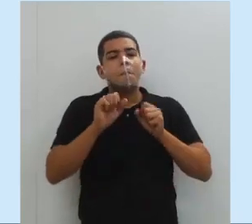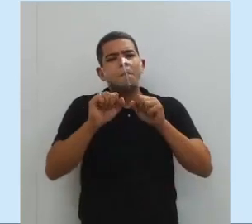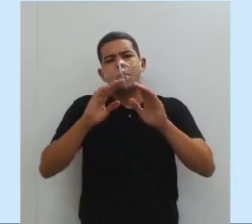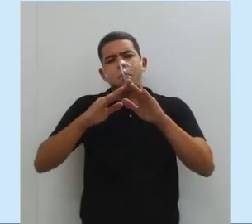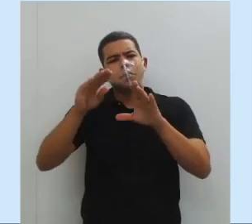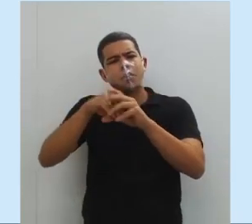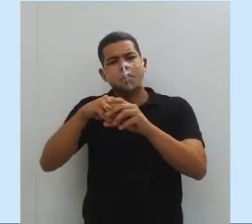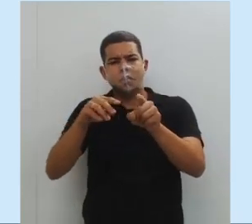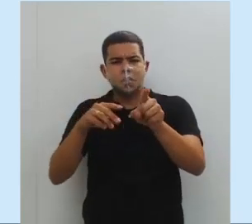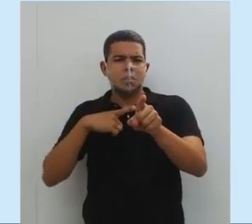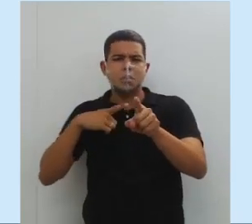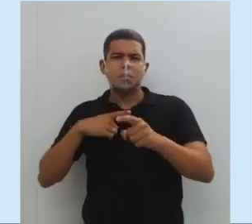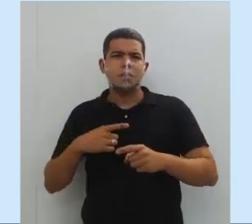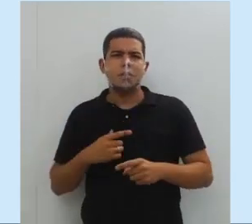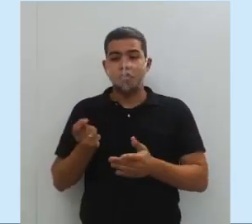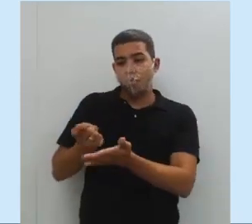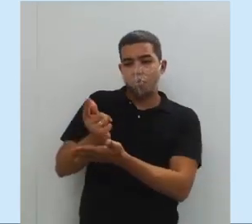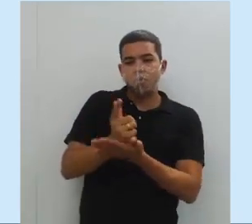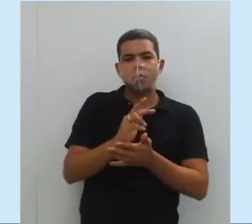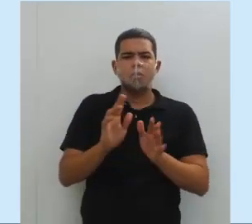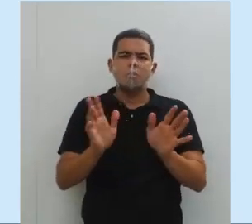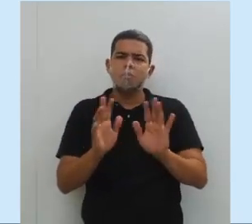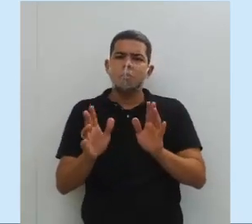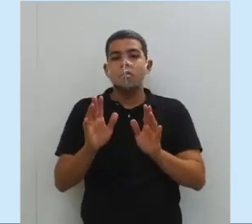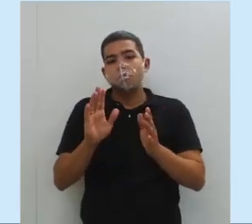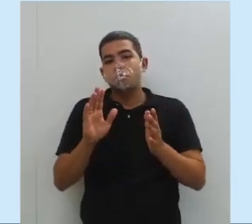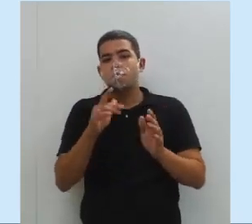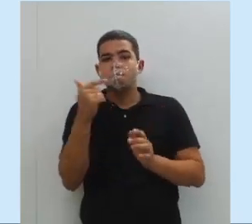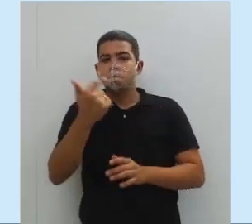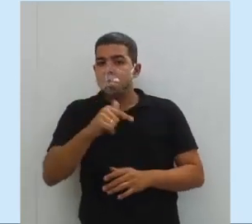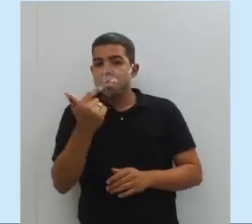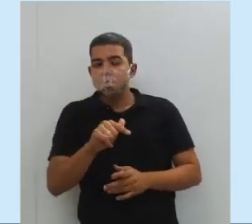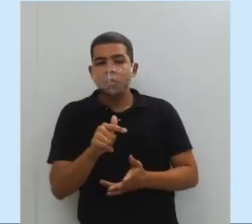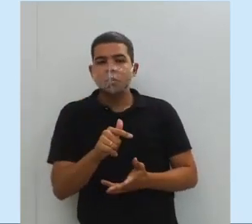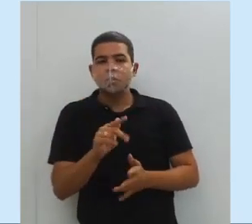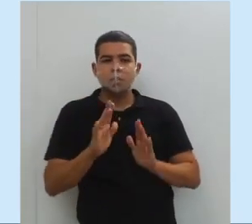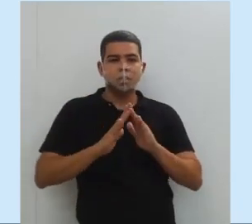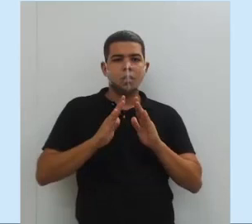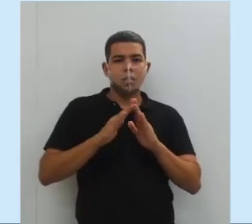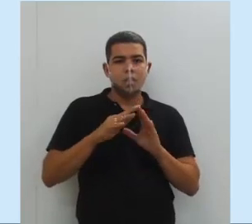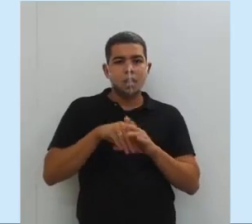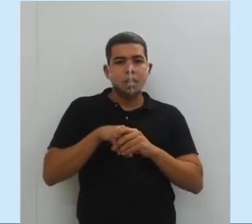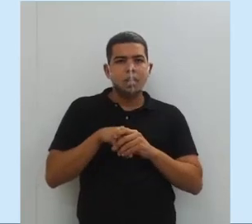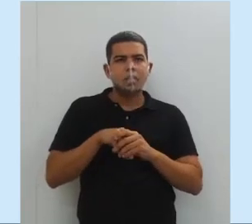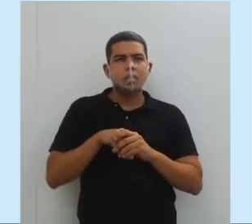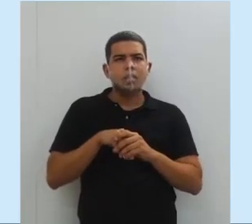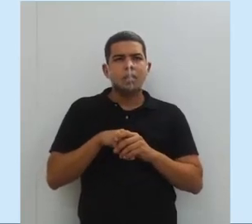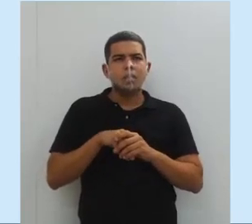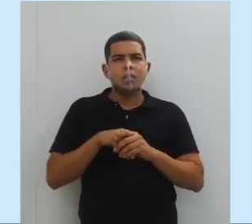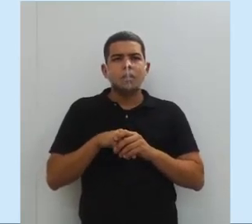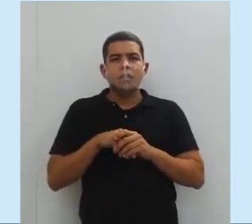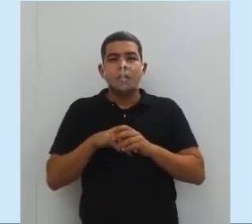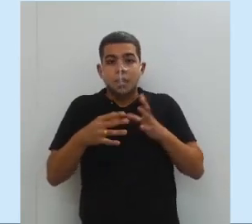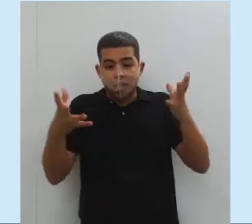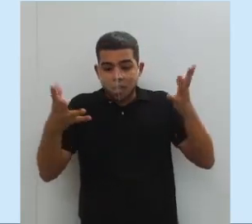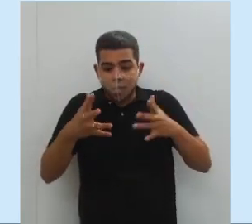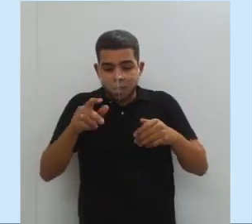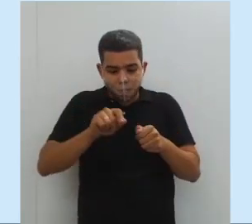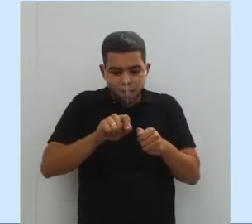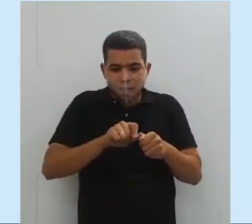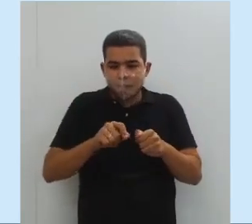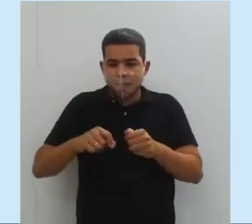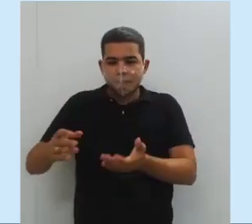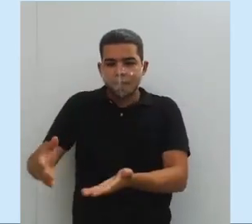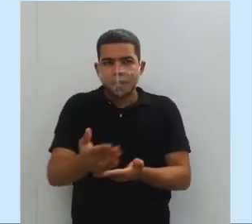já tem eles em casa, não precisa comprar não. Agora, caso vocês não tenham ele à mão, né, não consigam pegar todos